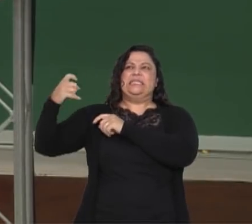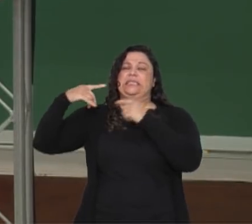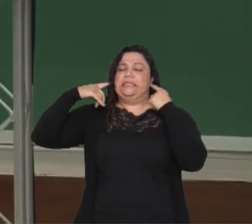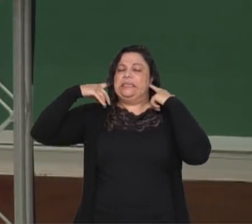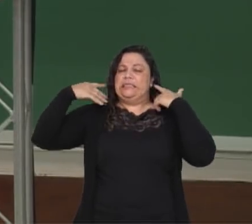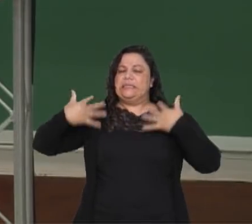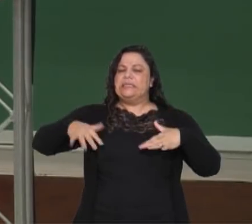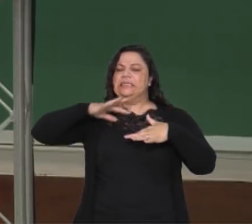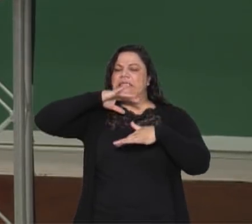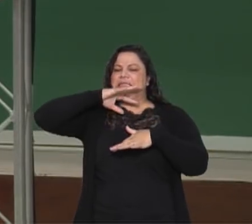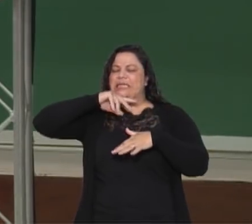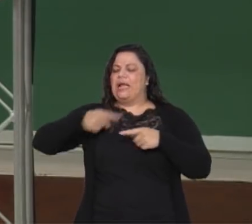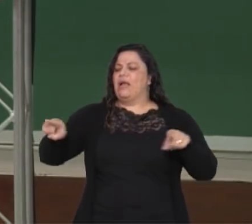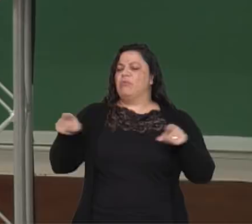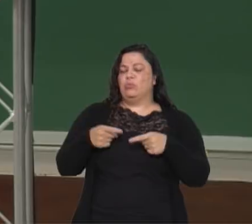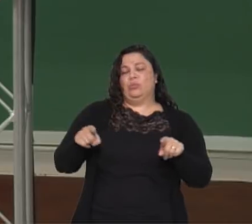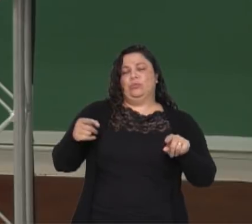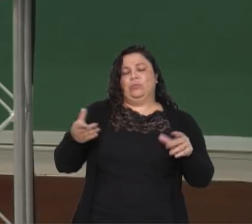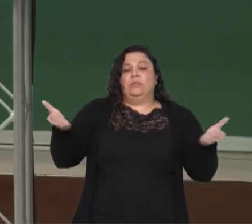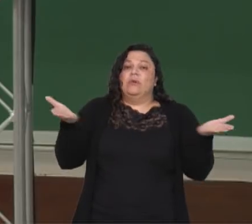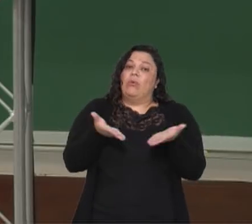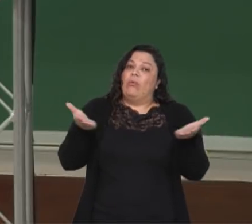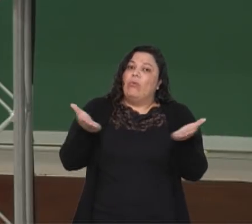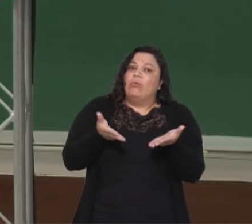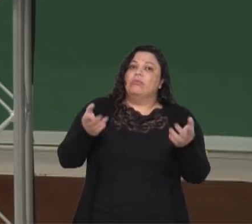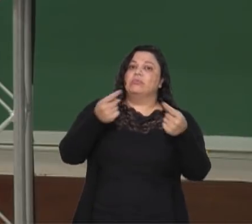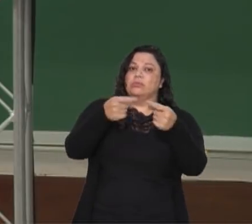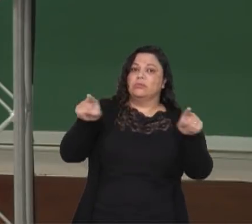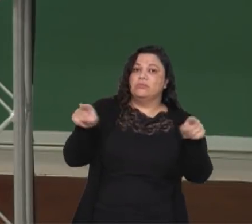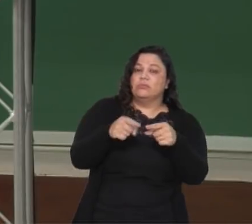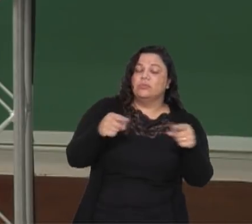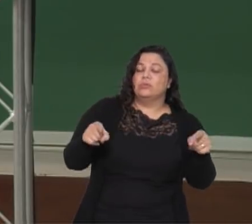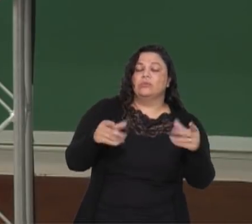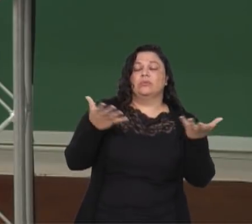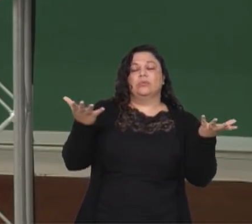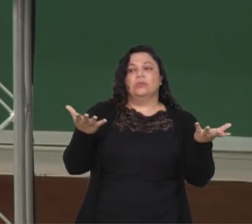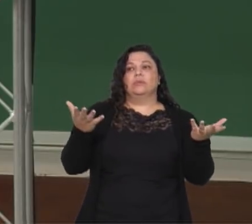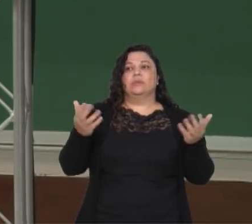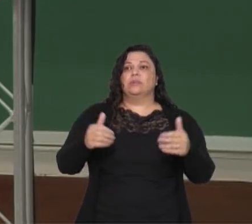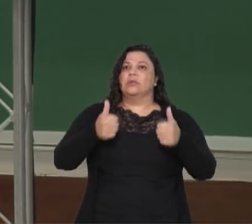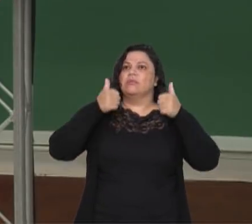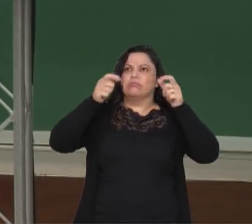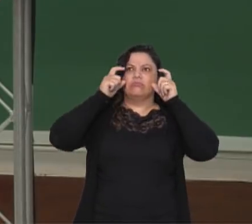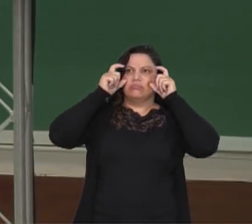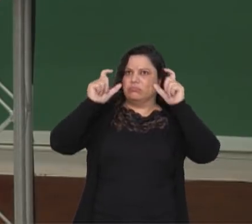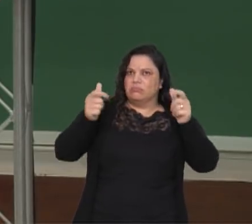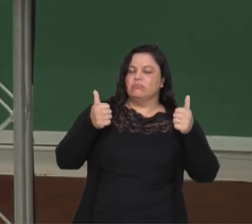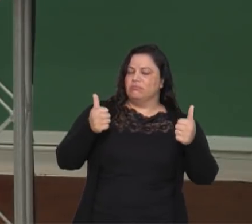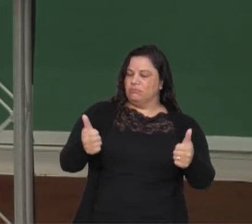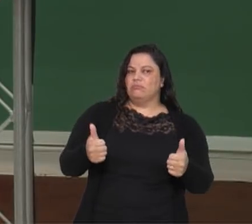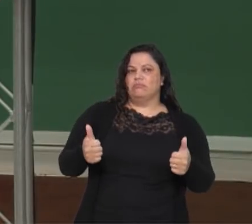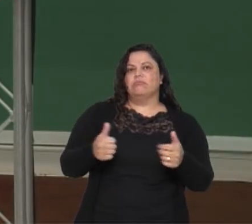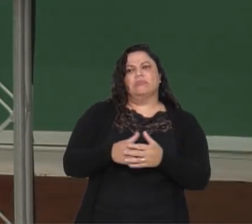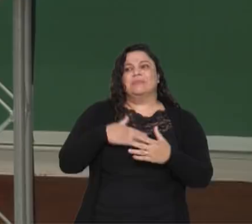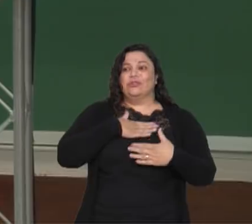estragava a música, tem músicas hoje em dia que trabalham isso de uma maneira muito interessante, sons muito apreciados,